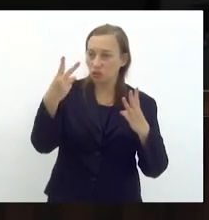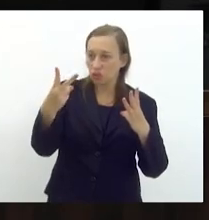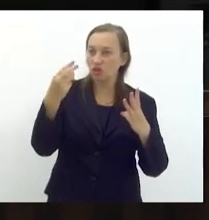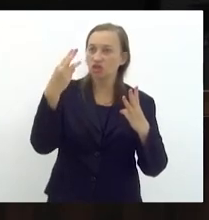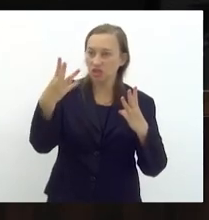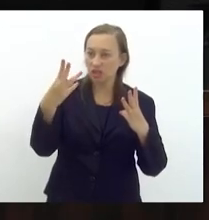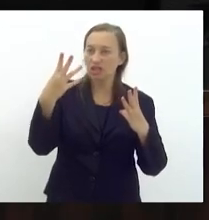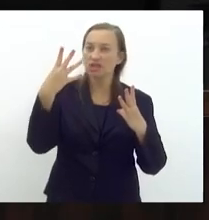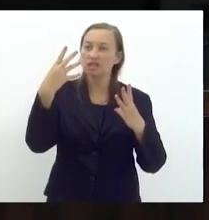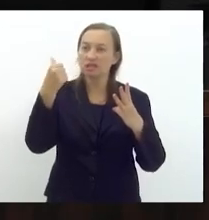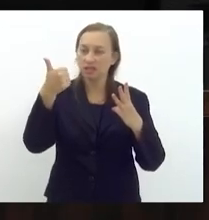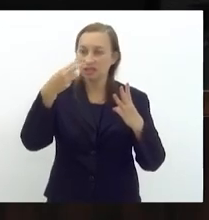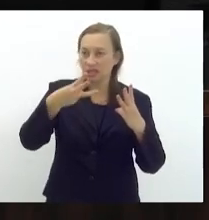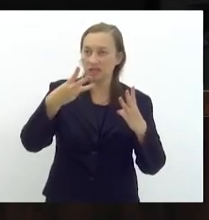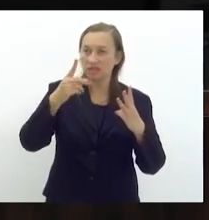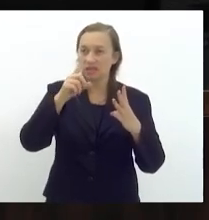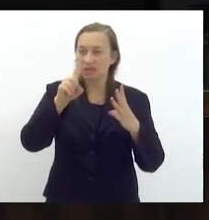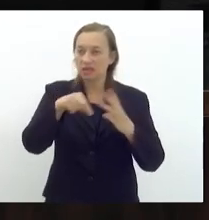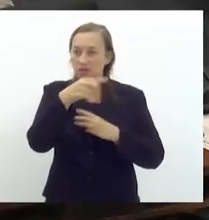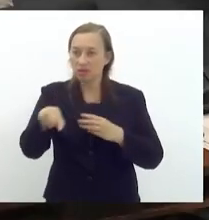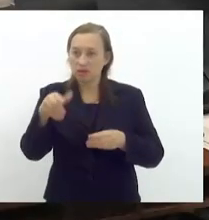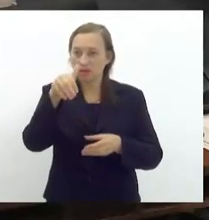rejeitado deputado